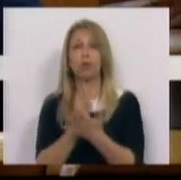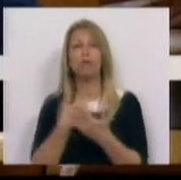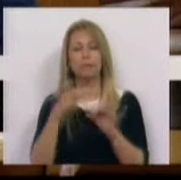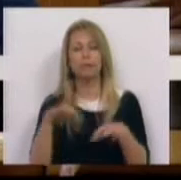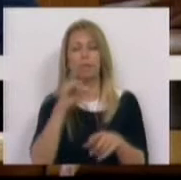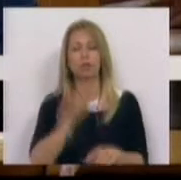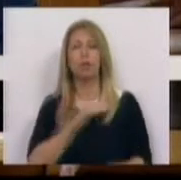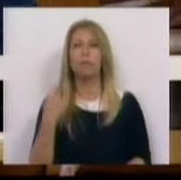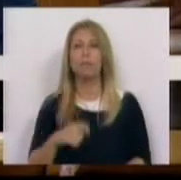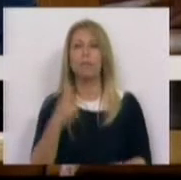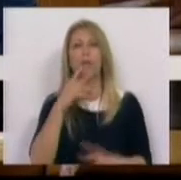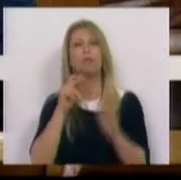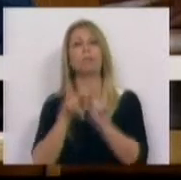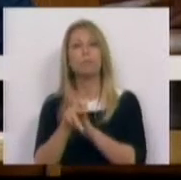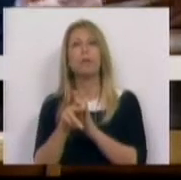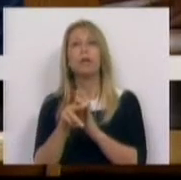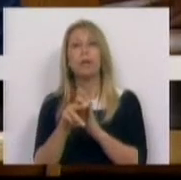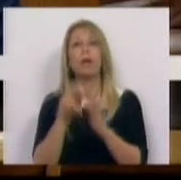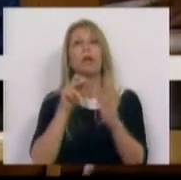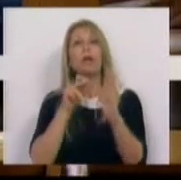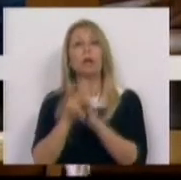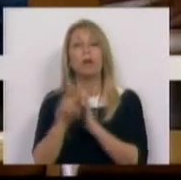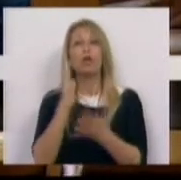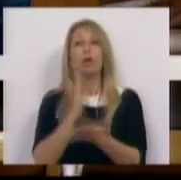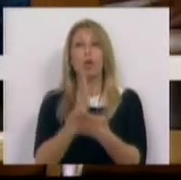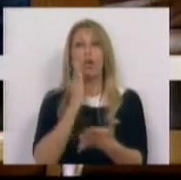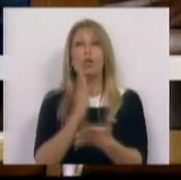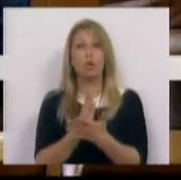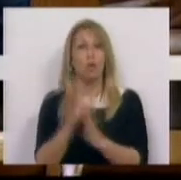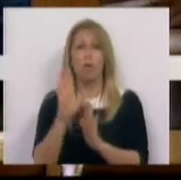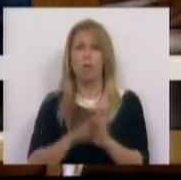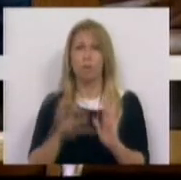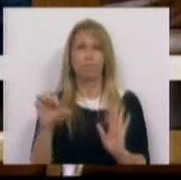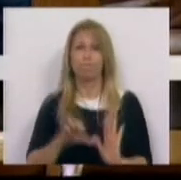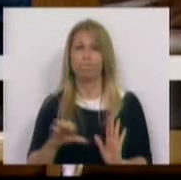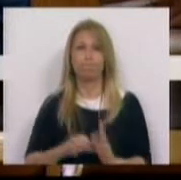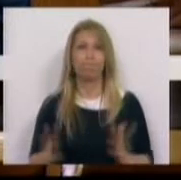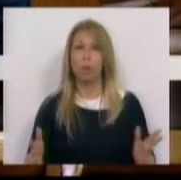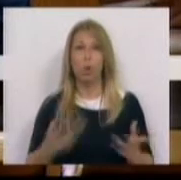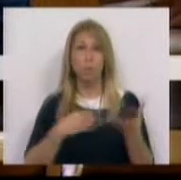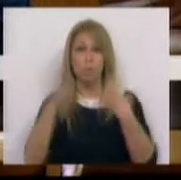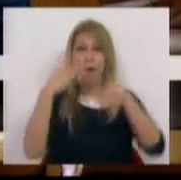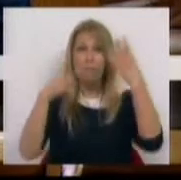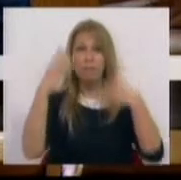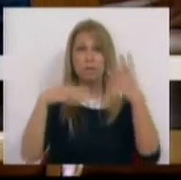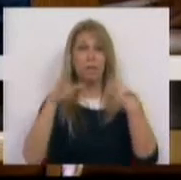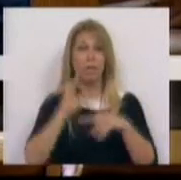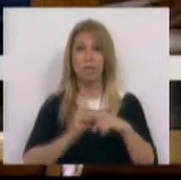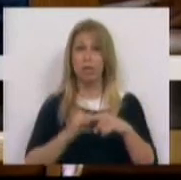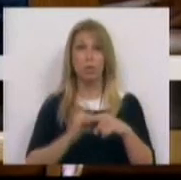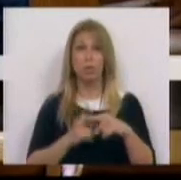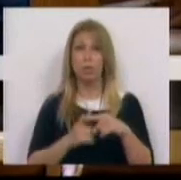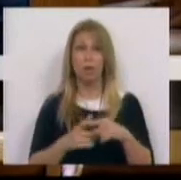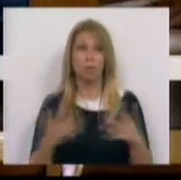senhora presidente. Mais desfavorecidas passaram a chegar às escolas em piores condições para uma aprendizagem de sucesso, seja